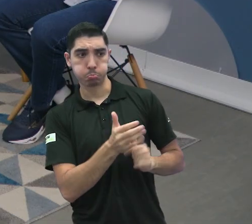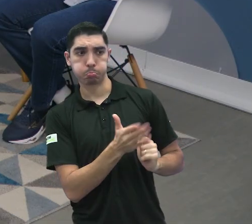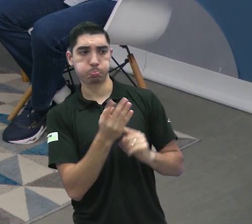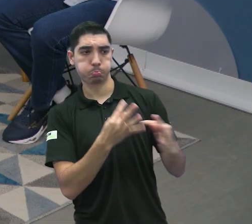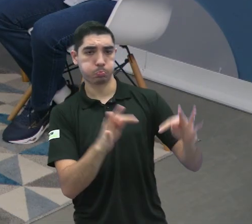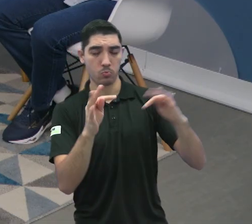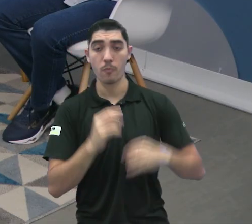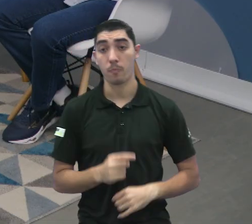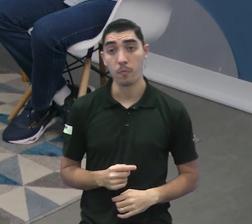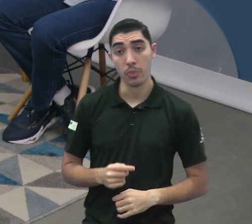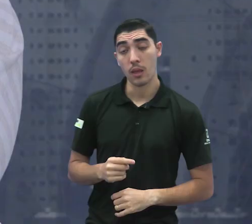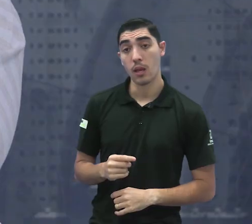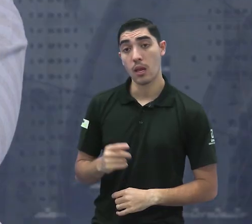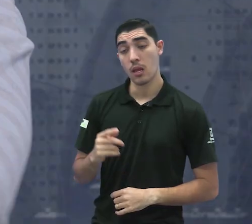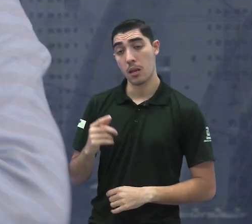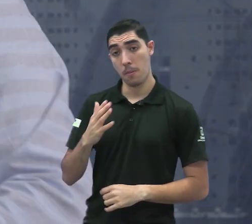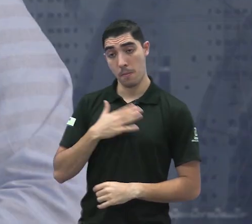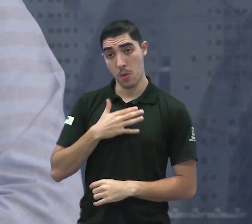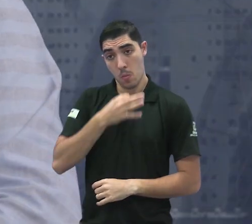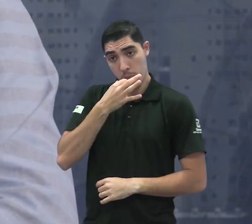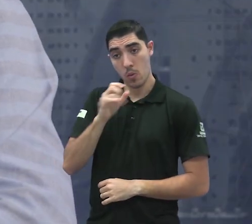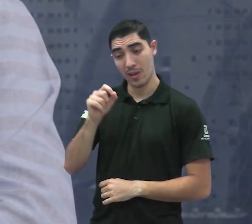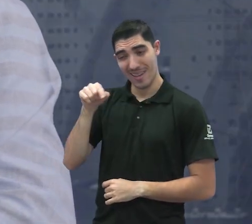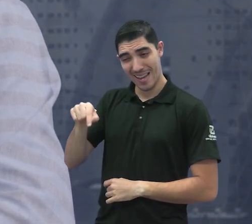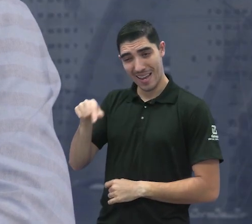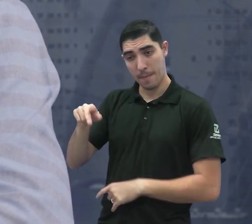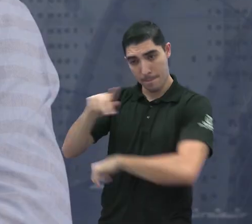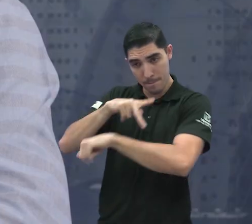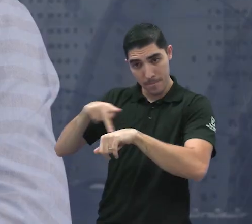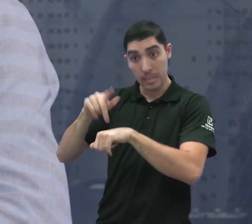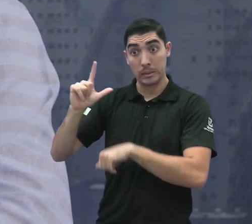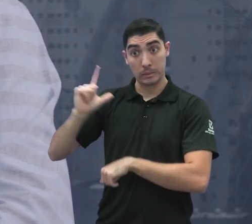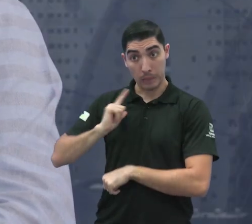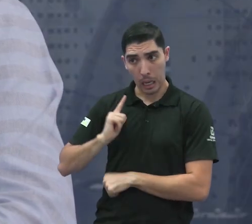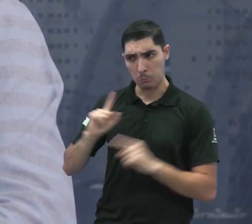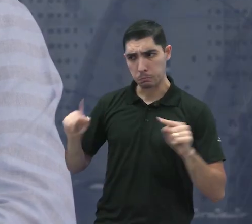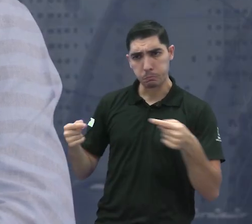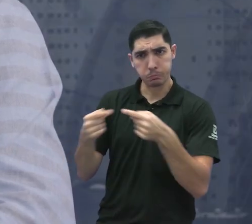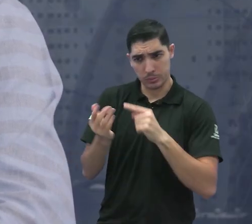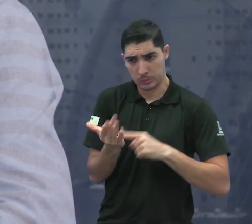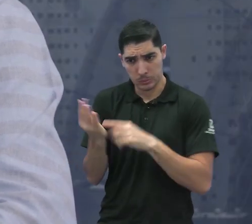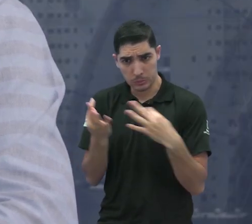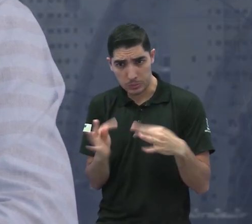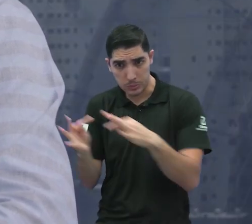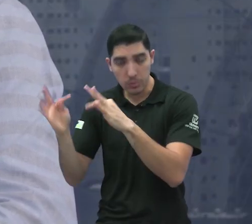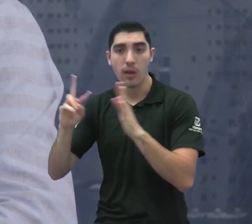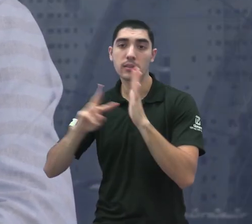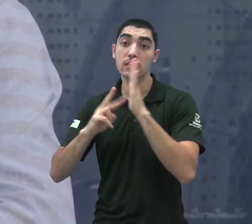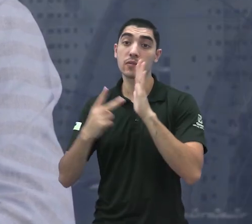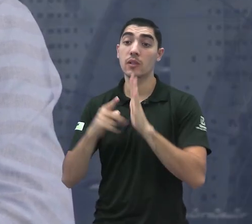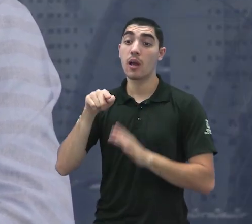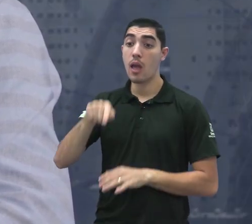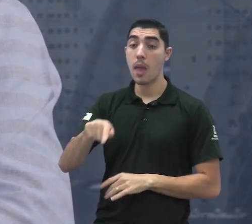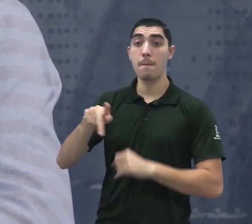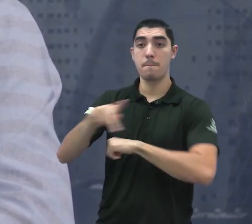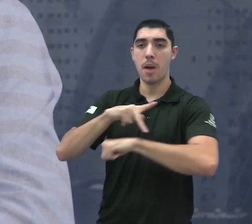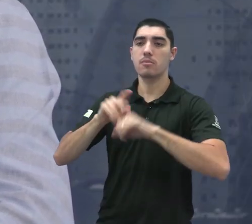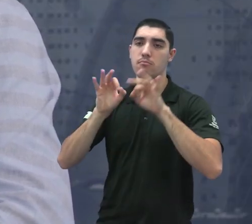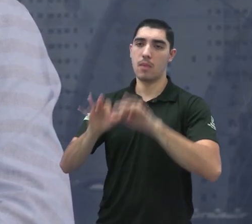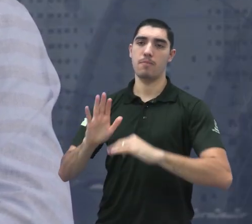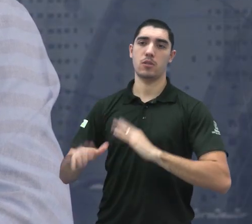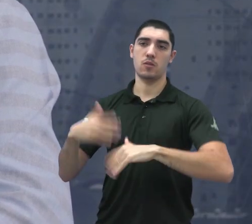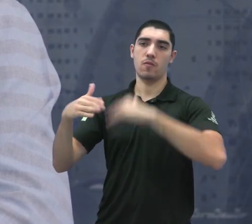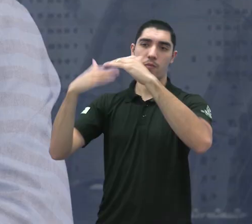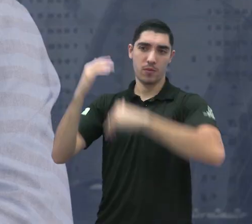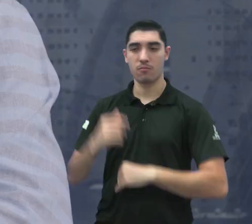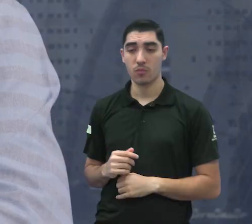a tecnologia se desenvolve em um país, de maneira absoluta, se relaciona com o nível de desenvolvimento do seu país. Ou